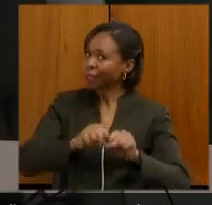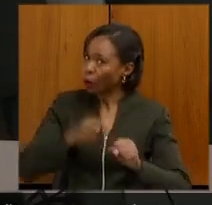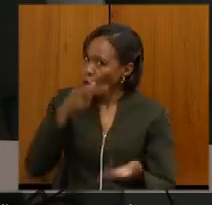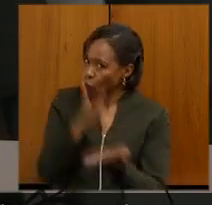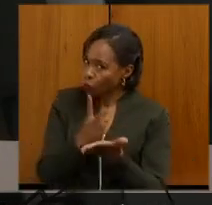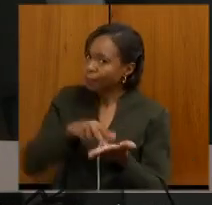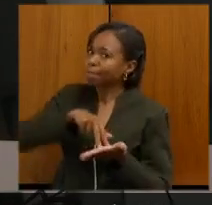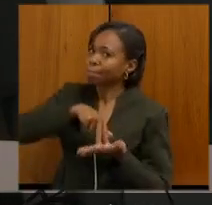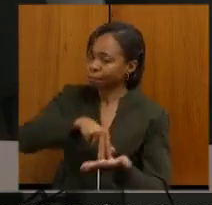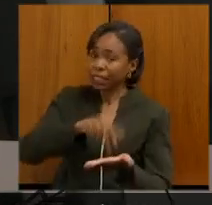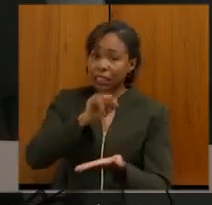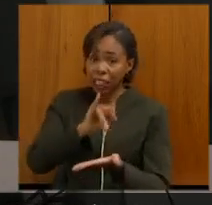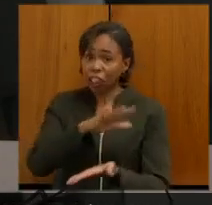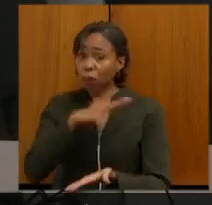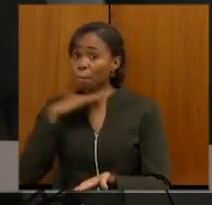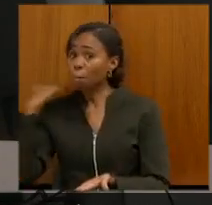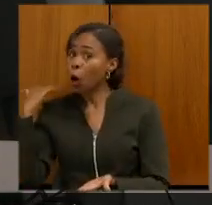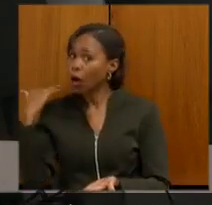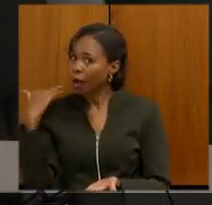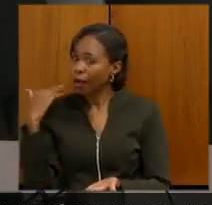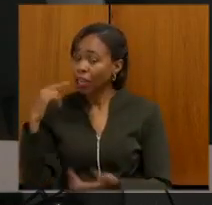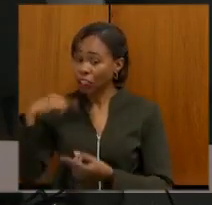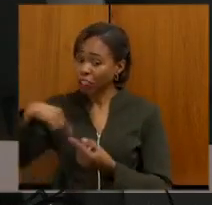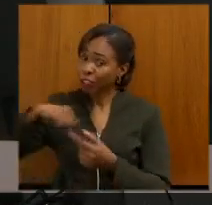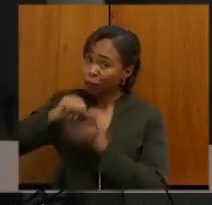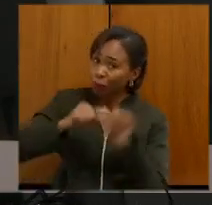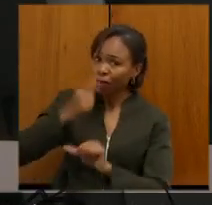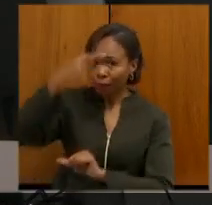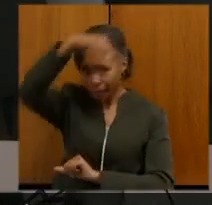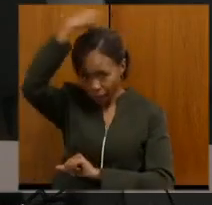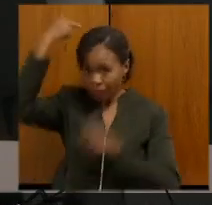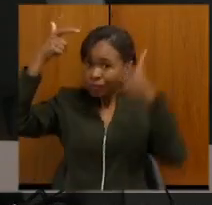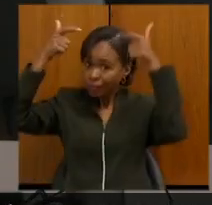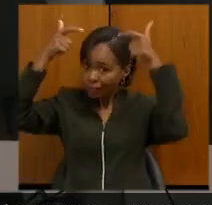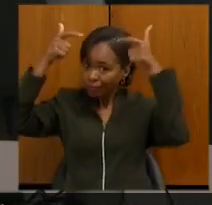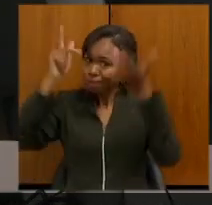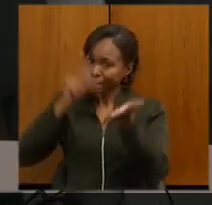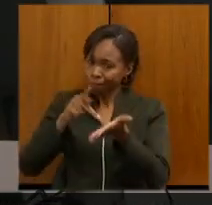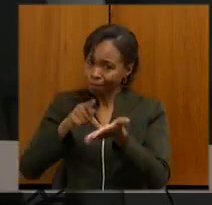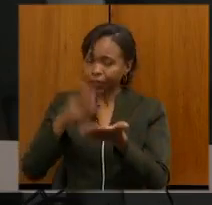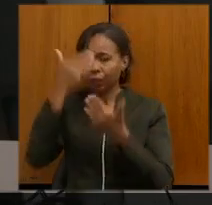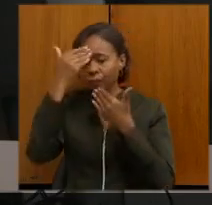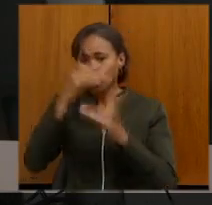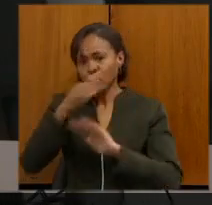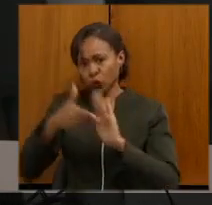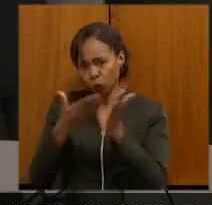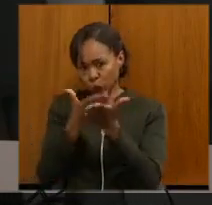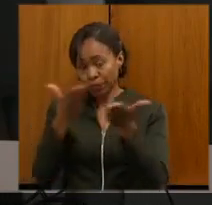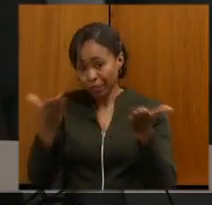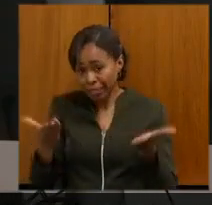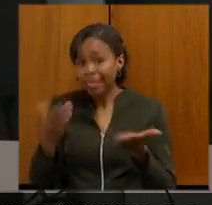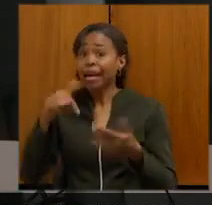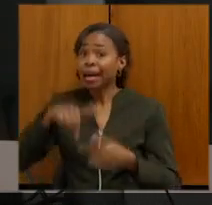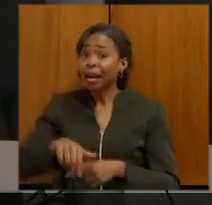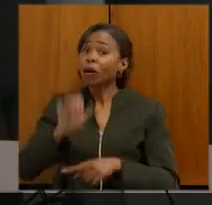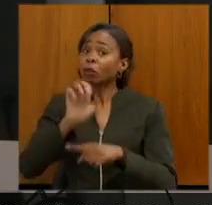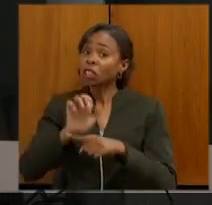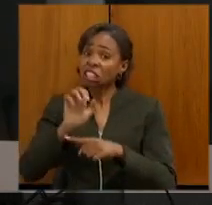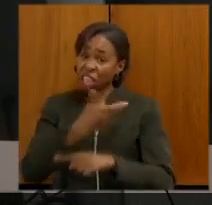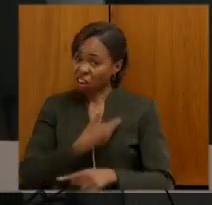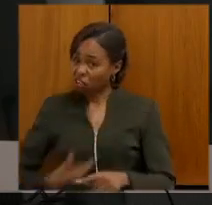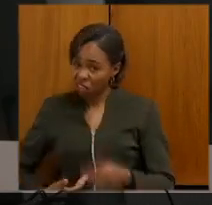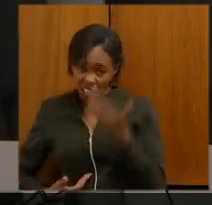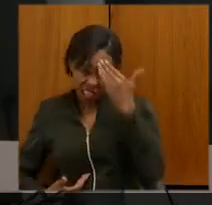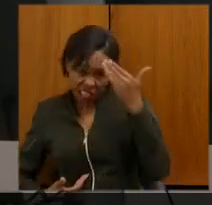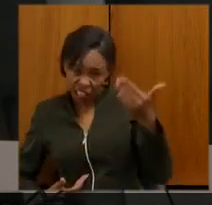viu se a gente morrer na luta a gente vira santo não é verdade então é isso aí obrigado a todo mundo ao estado eu não precisa